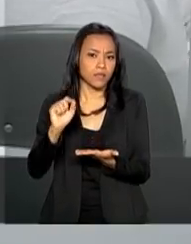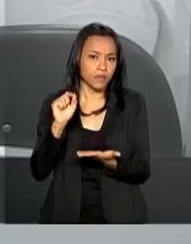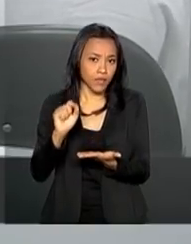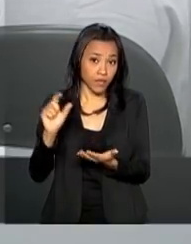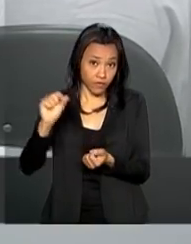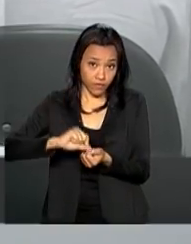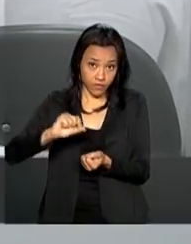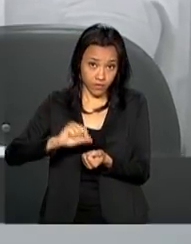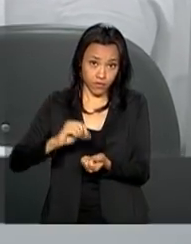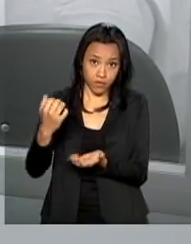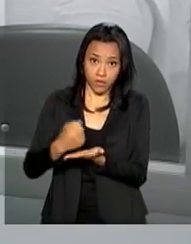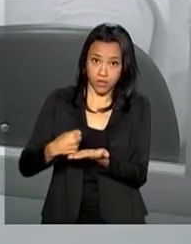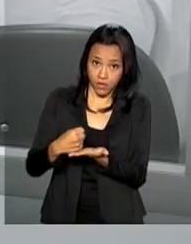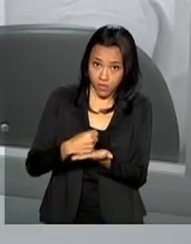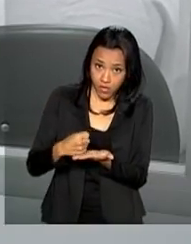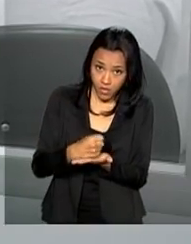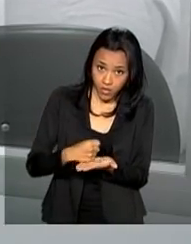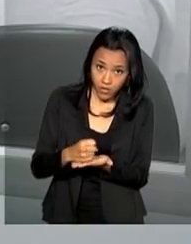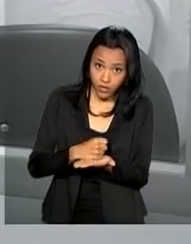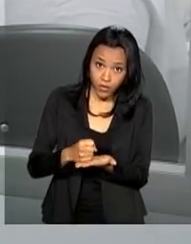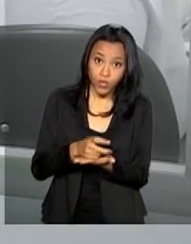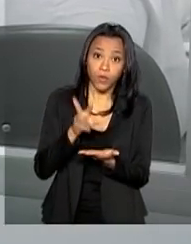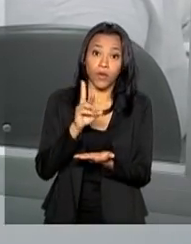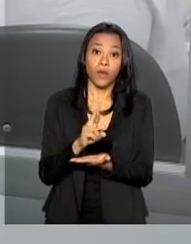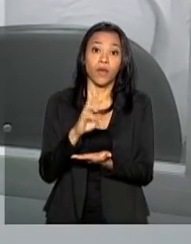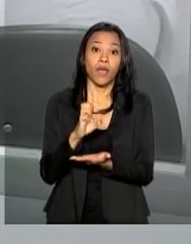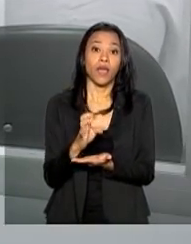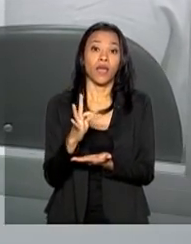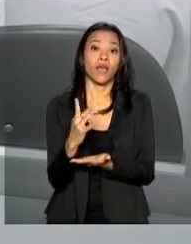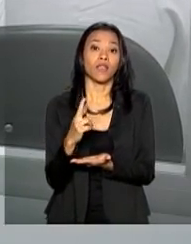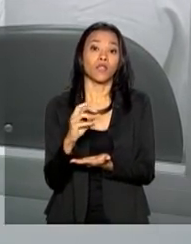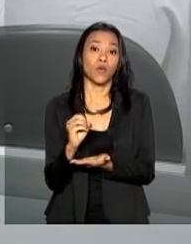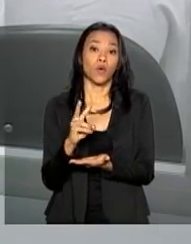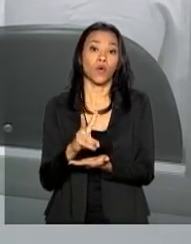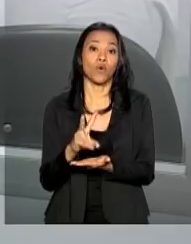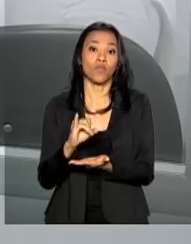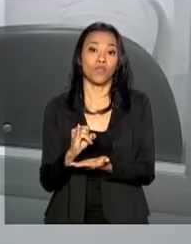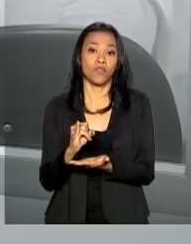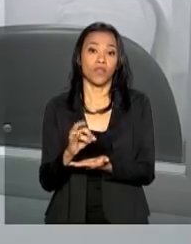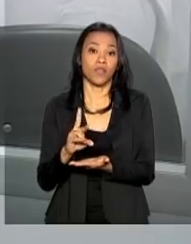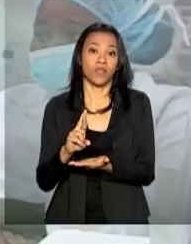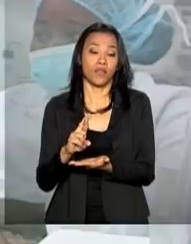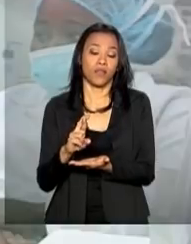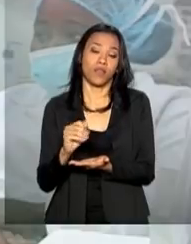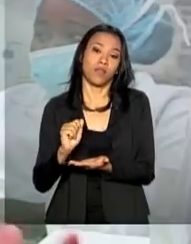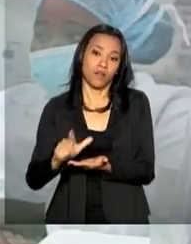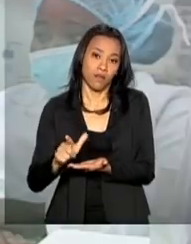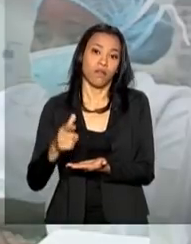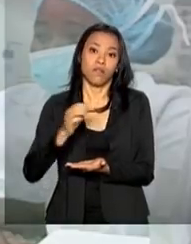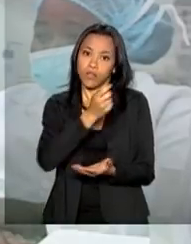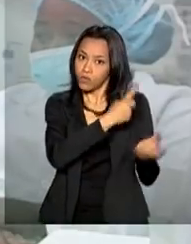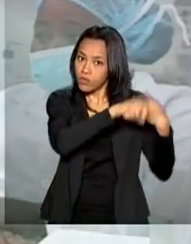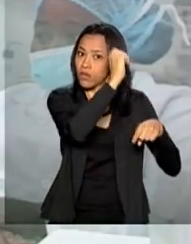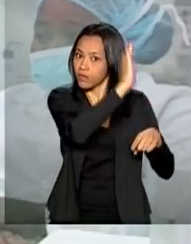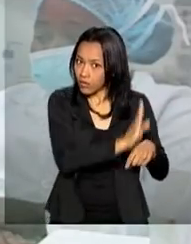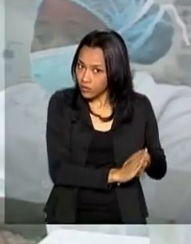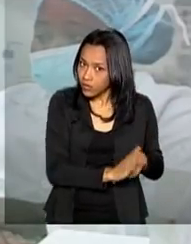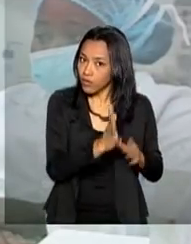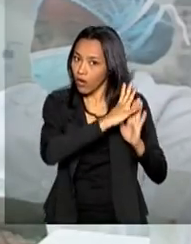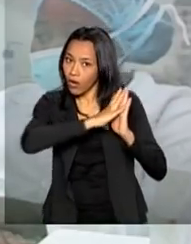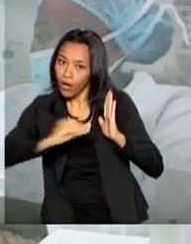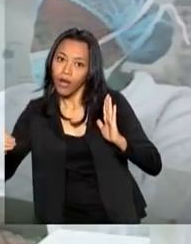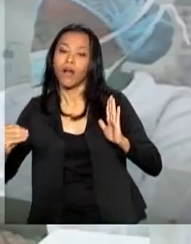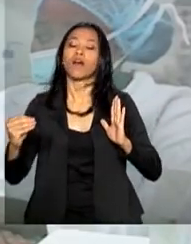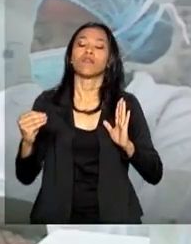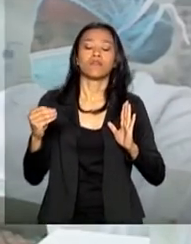produzir medicamentos antirretrovirais, dada a experiência exitosa do Brasil. Os planos de negócios foram